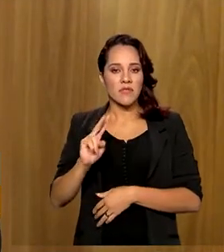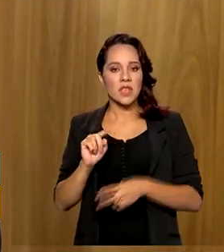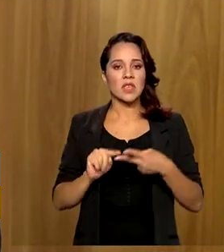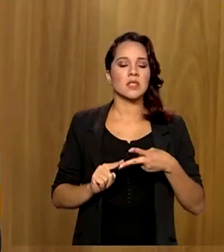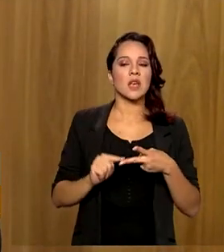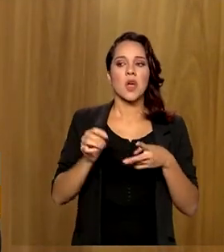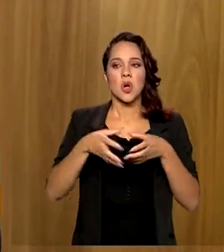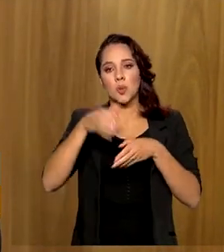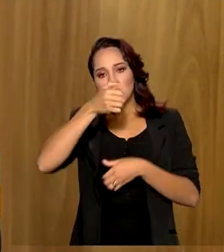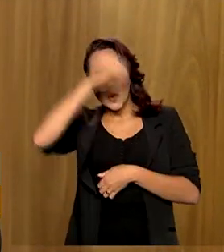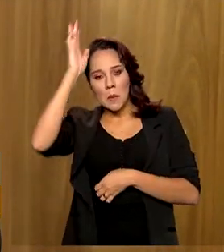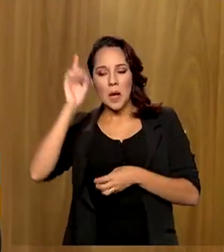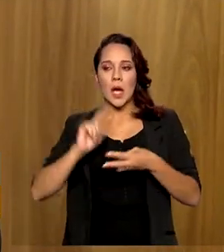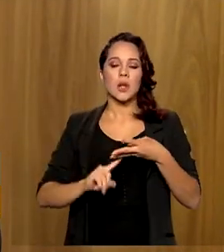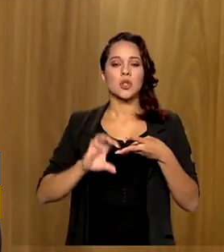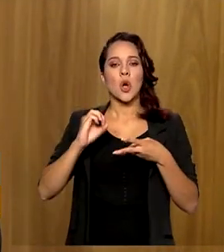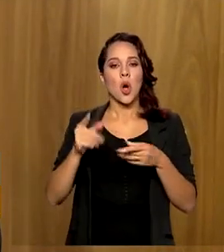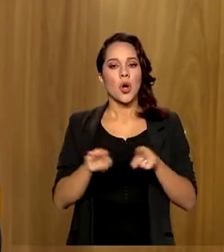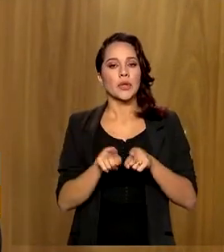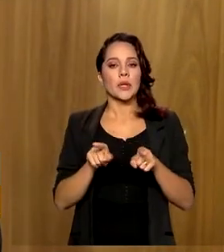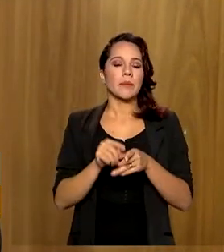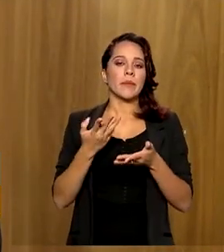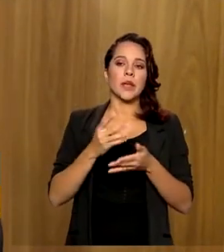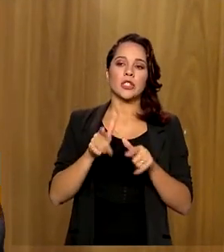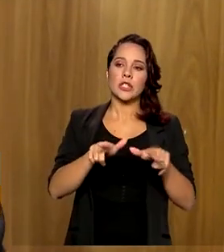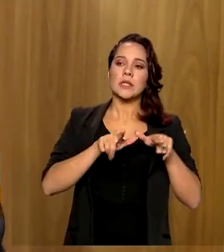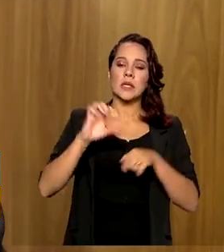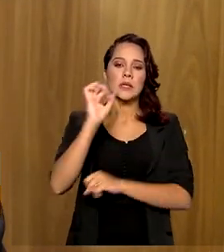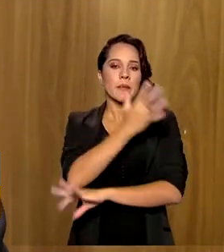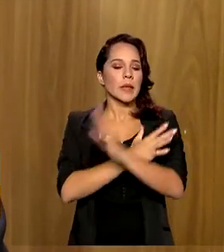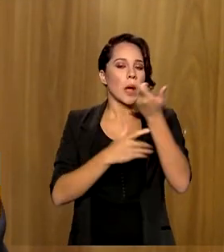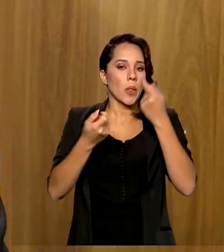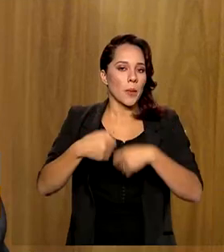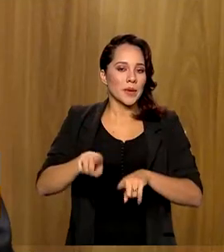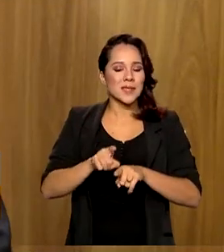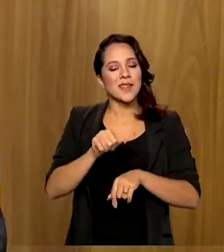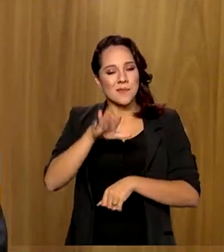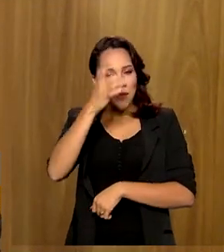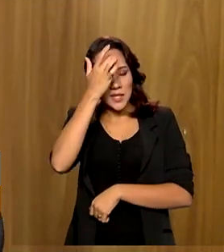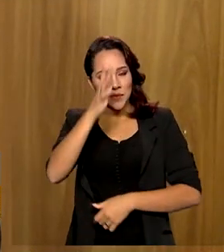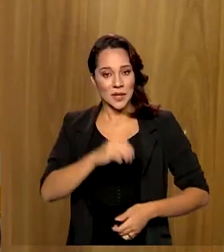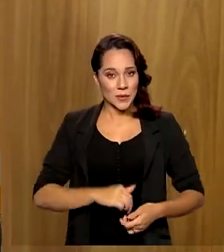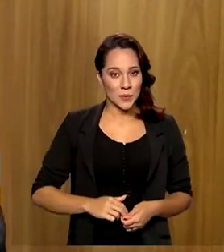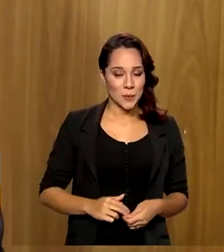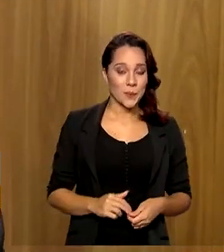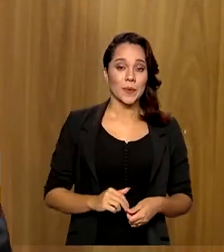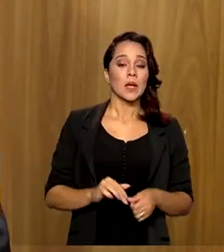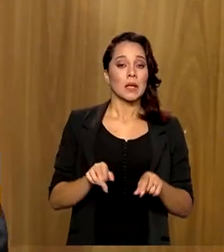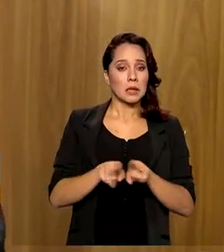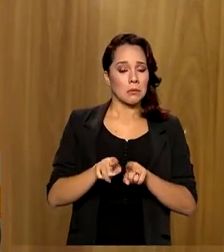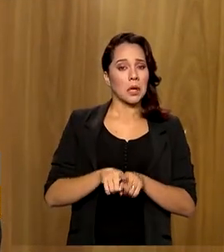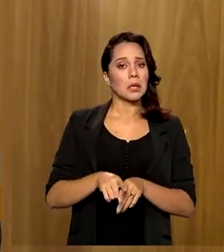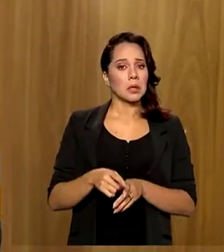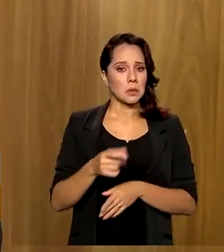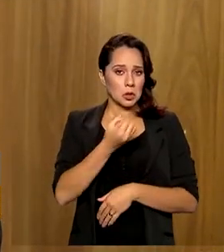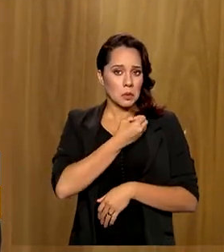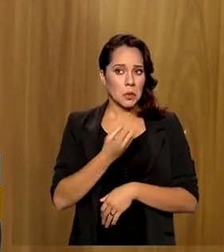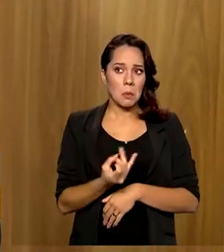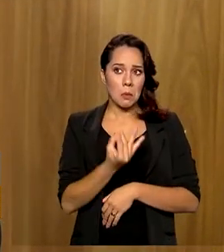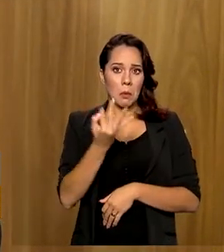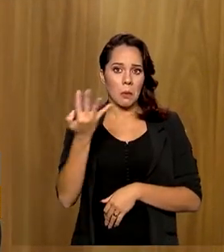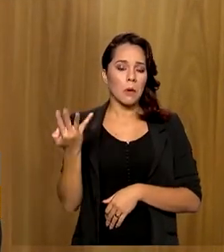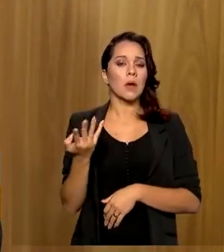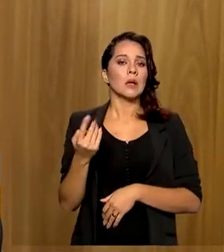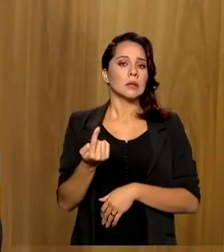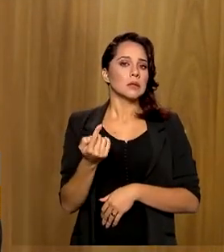parte do Corpo de Bombeiros, quanto da parte de licenciamento ambiental. Então, isso foi uma facilitação enorme e tem um número expressivo de empresas